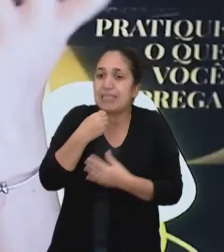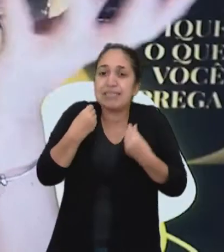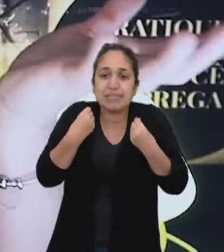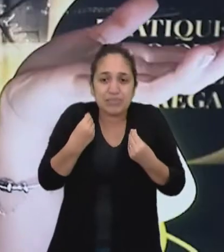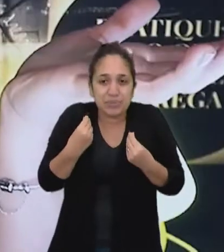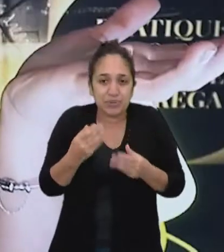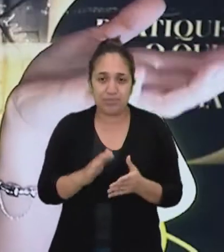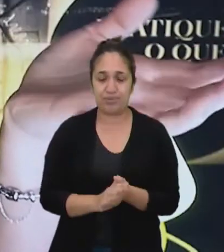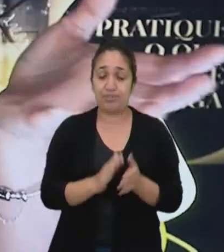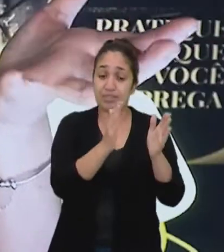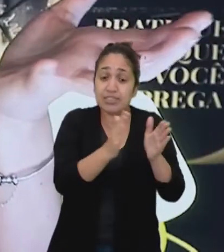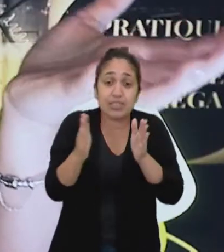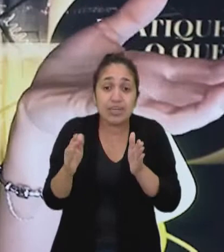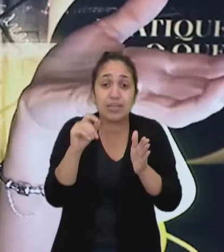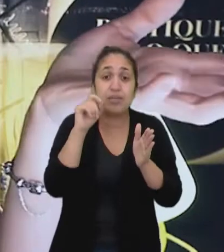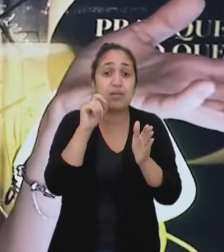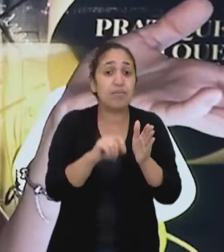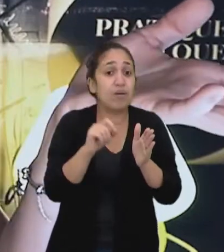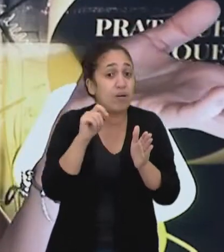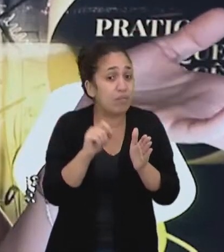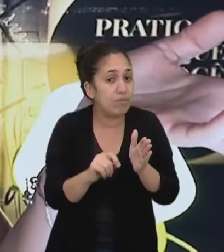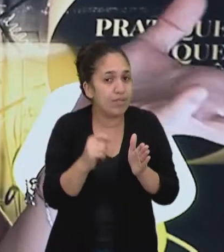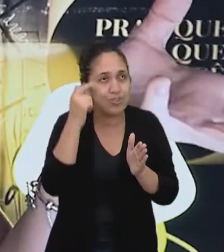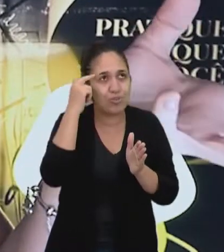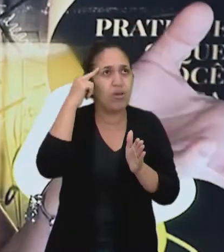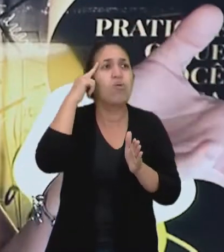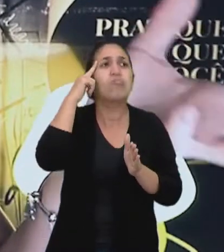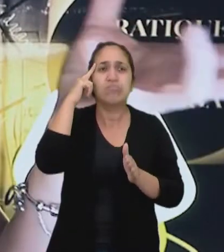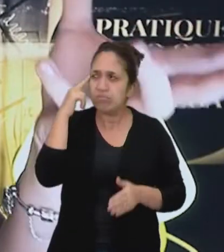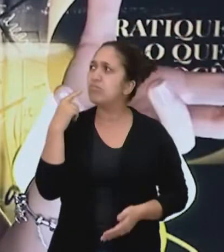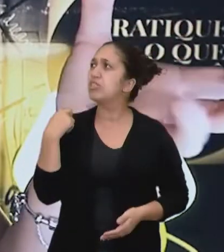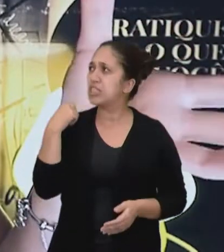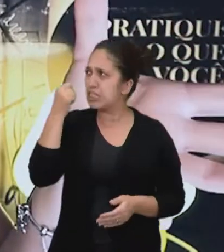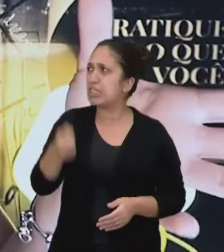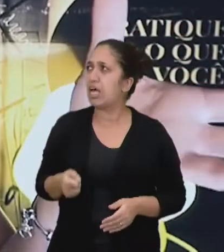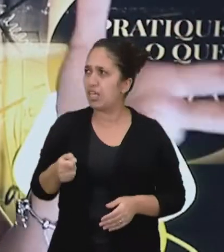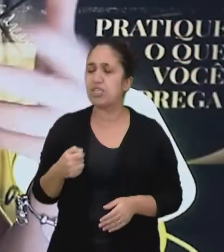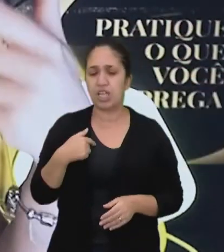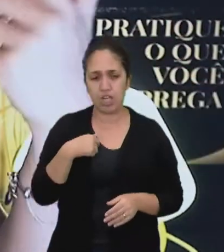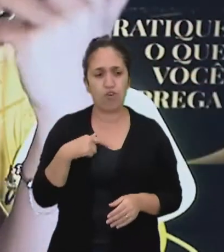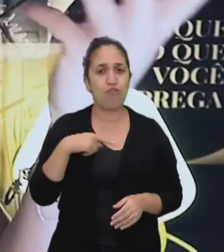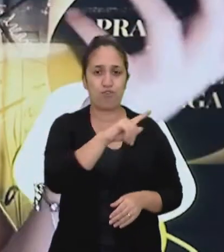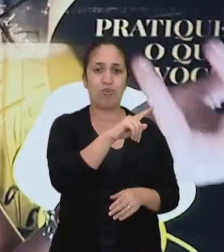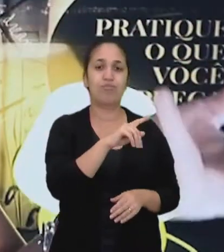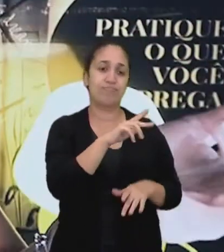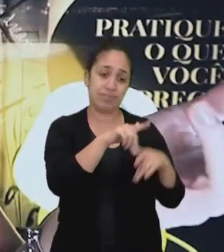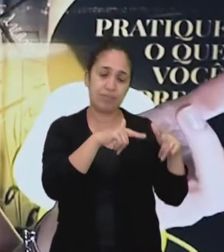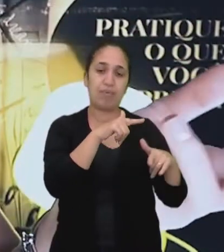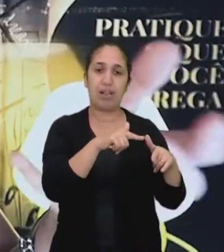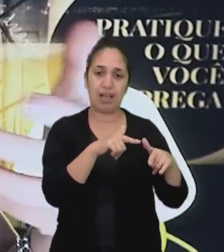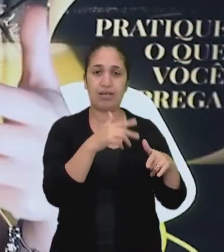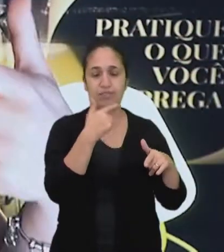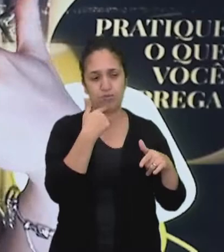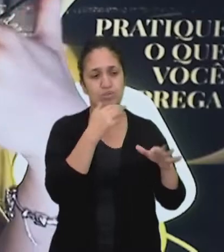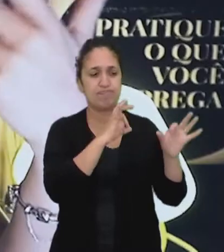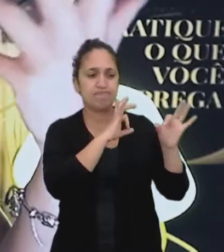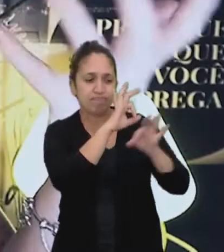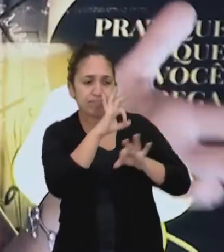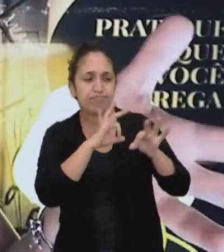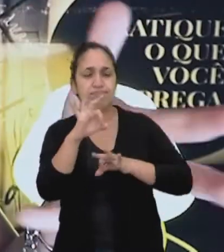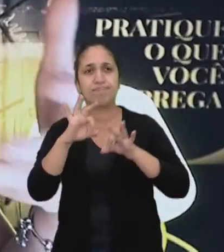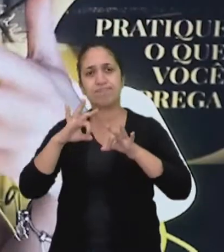pessoa. Naquele momento, eu estava realmente plena e decidida. Então, eu fui organizando as coisas e